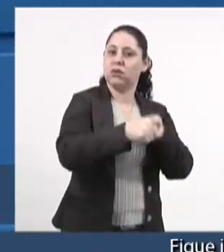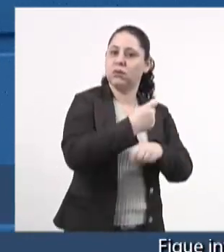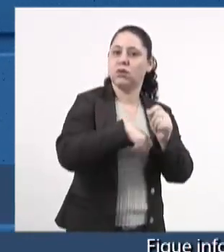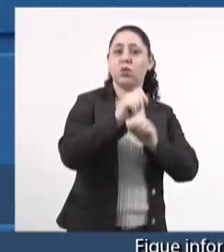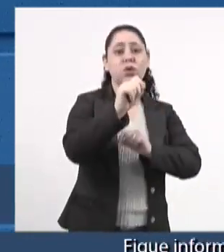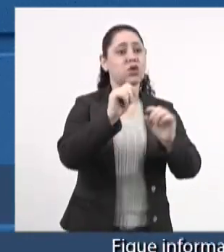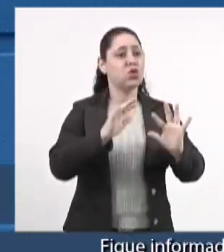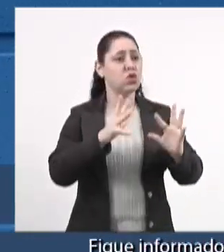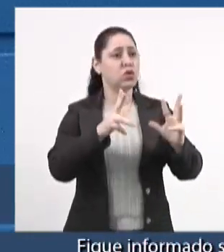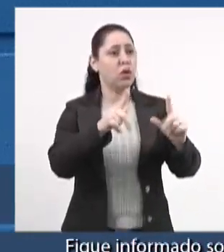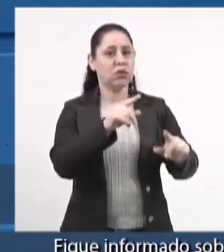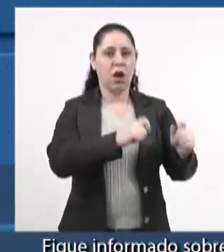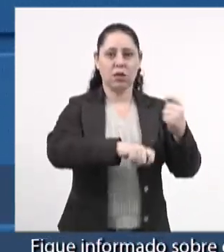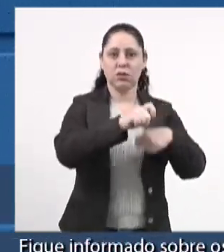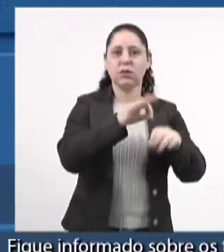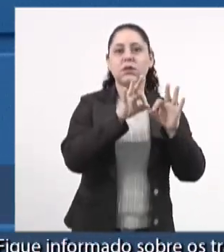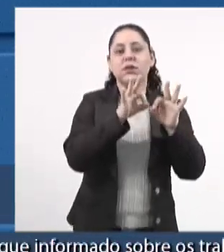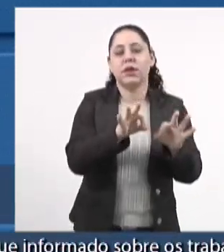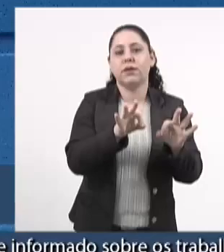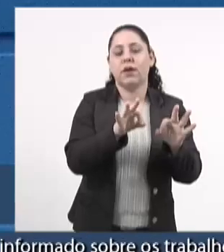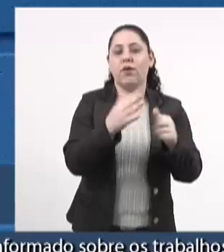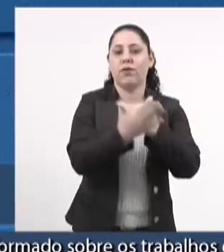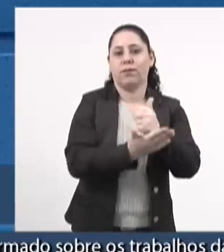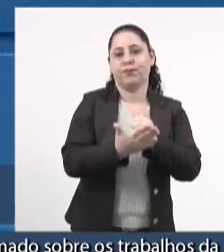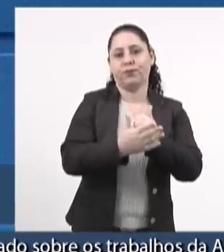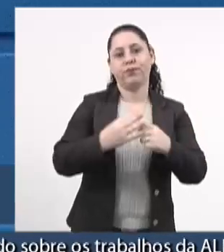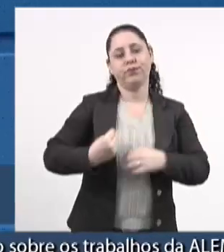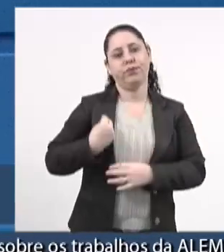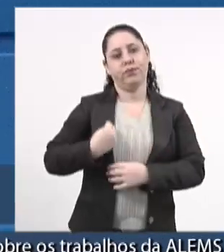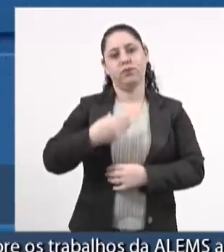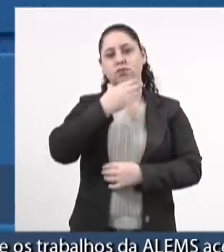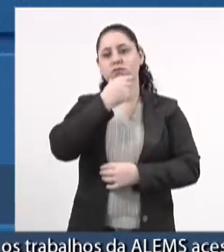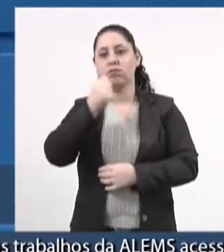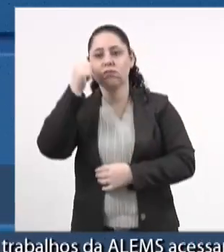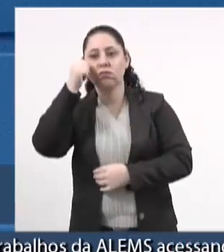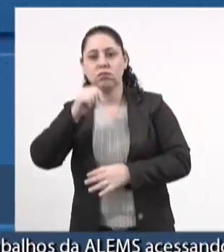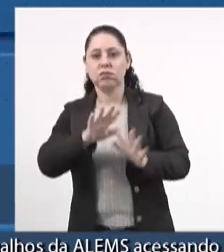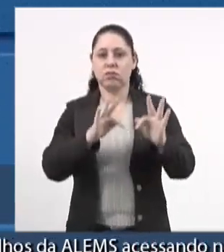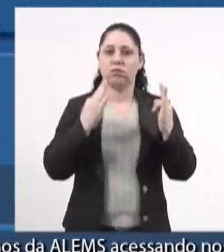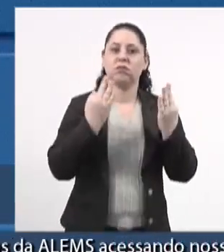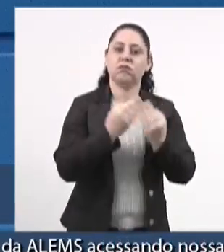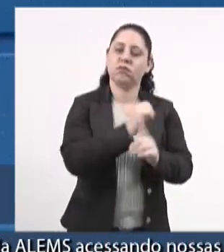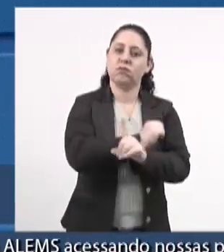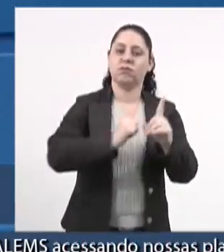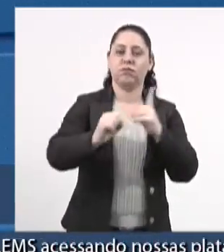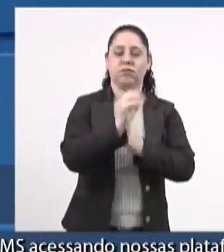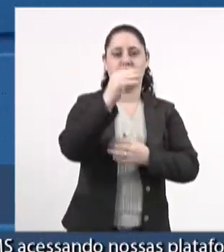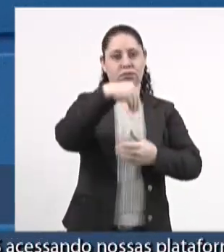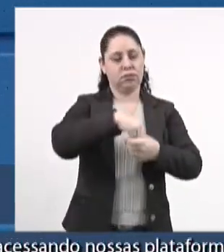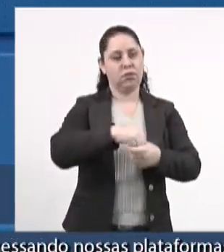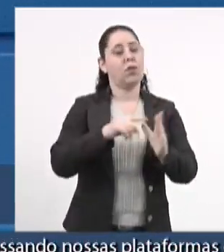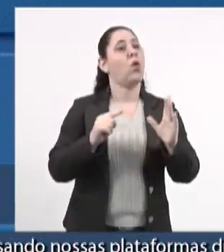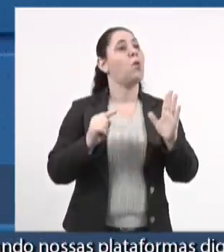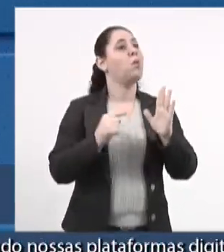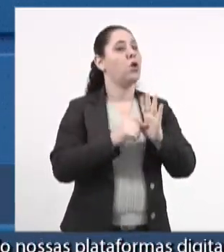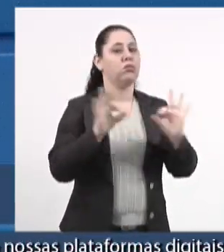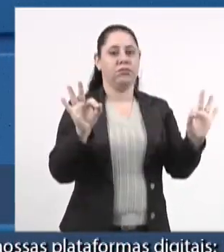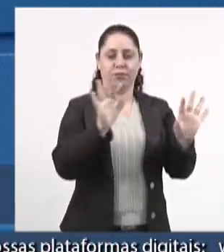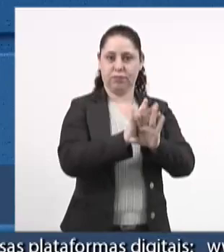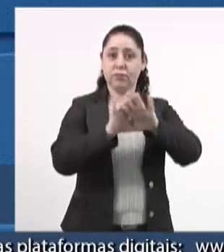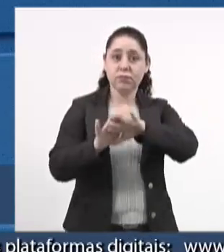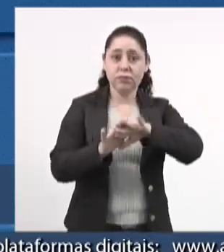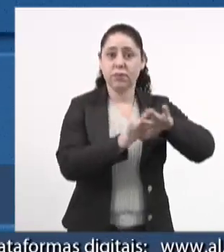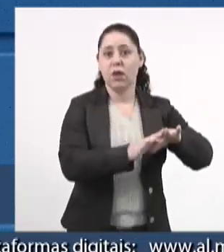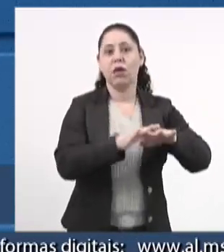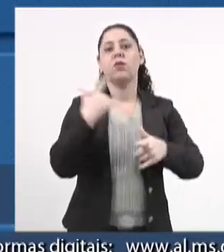aquilo que é de todo mundo. Então, ela é fundamental na vida de um homem, de uma mulher, de uma família, de uma sociedade. Isso é ponto. O que eu